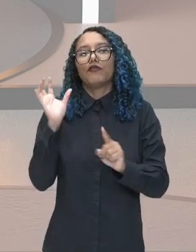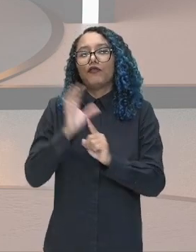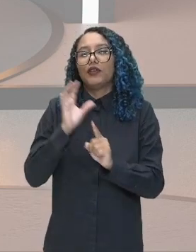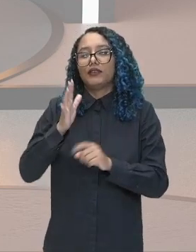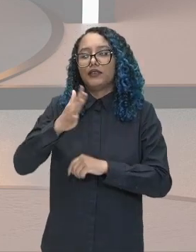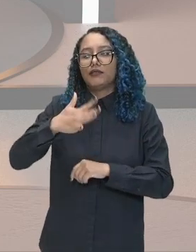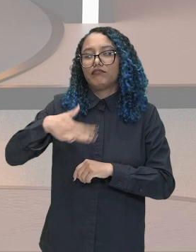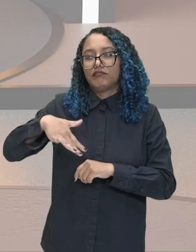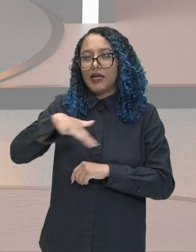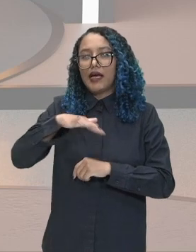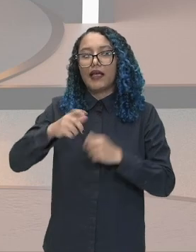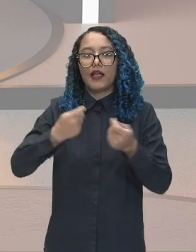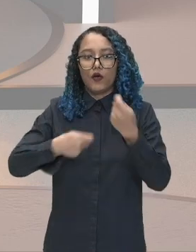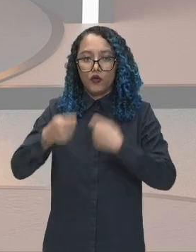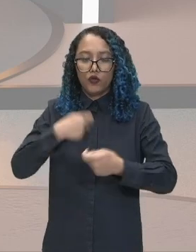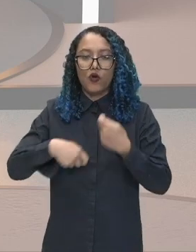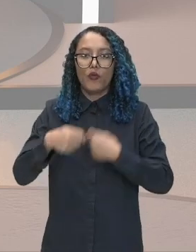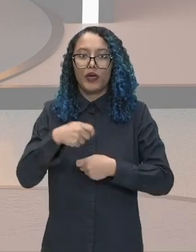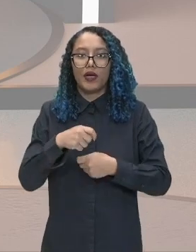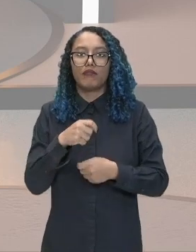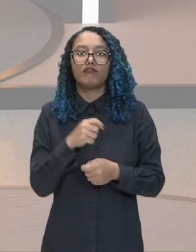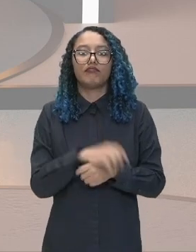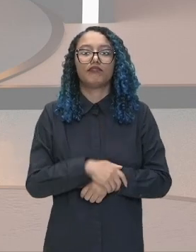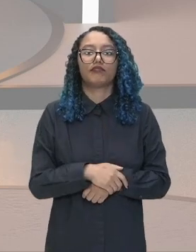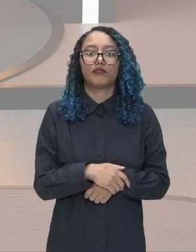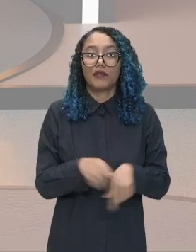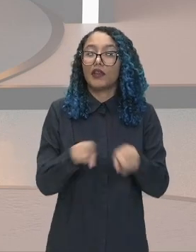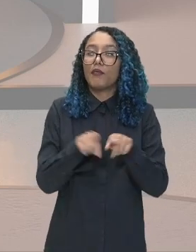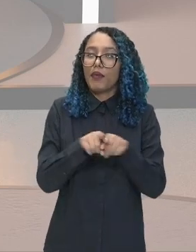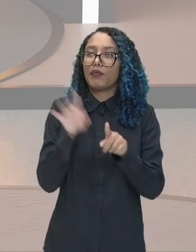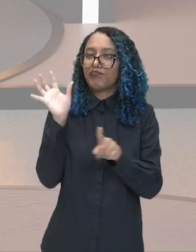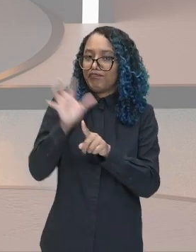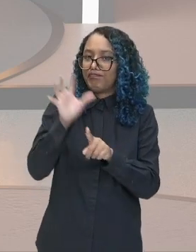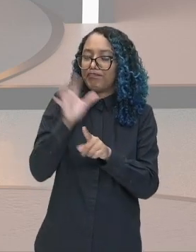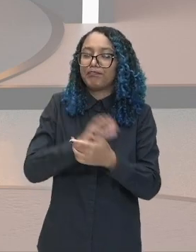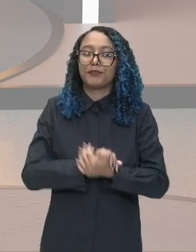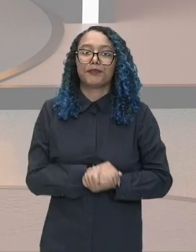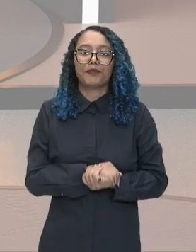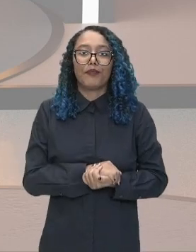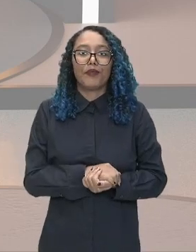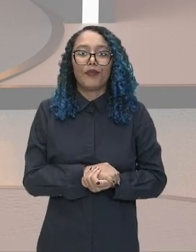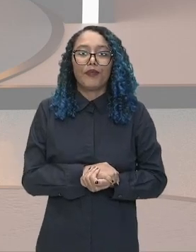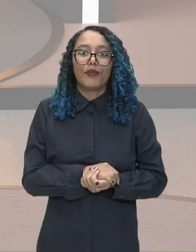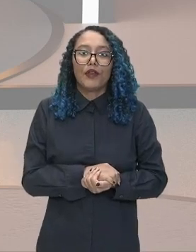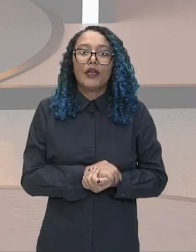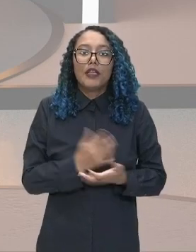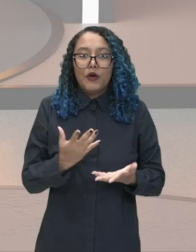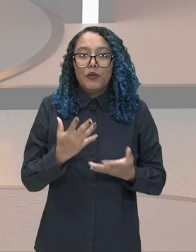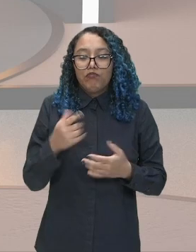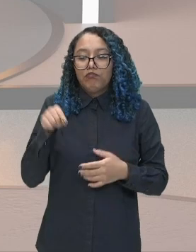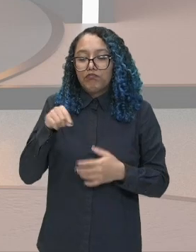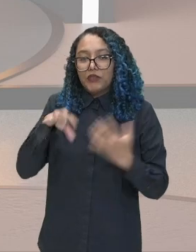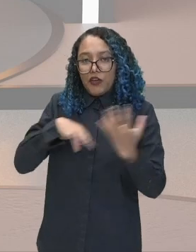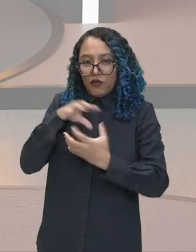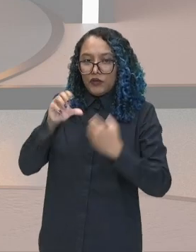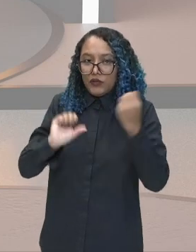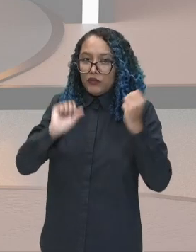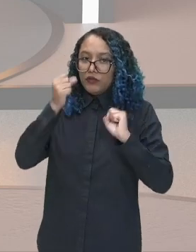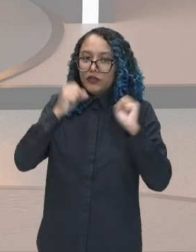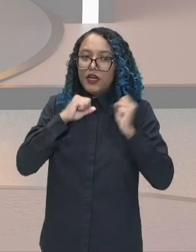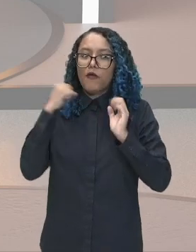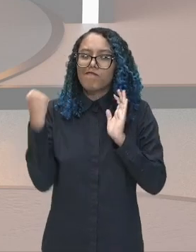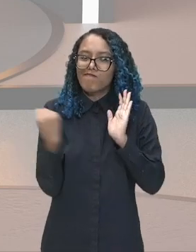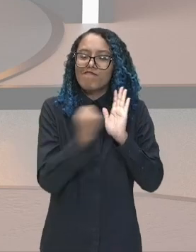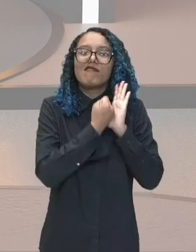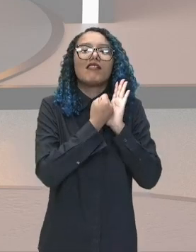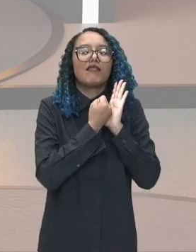vimos lá as questões sociais, agora vamos ver as questões econômicas. A Revolução Industrial foi um acontecimento que